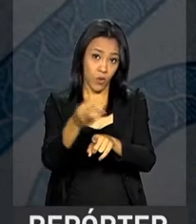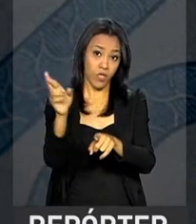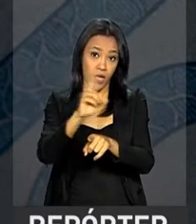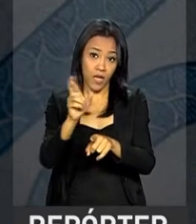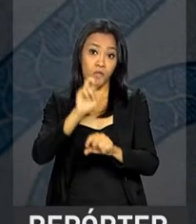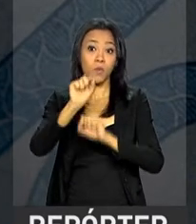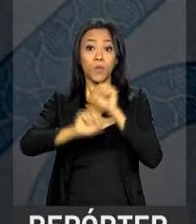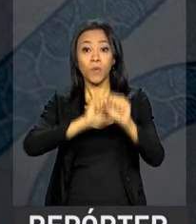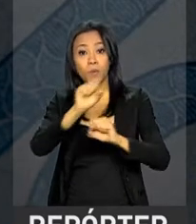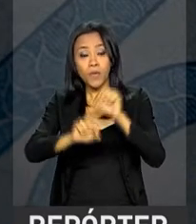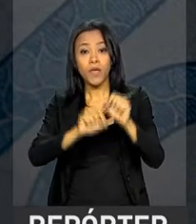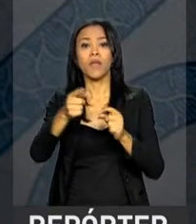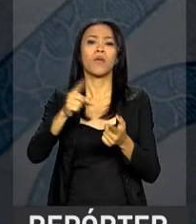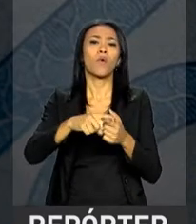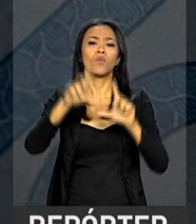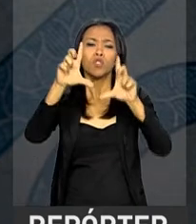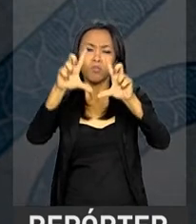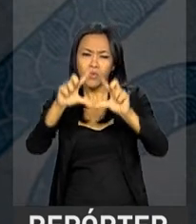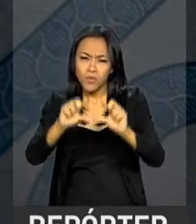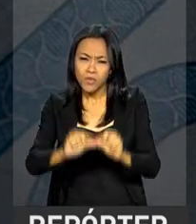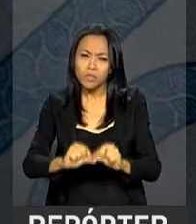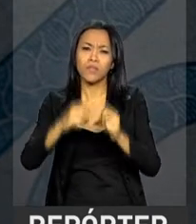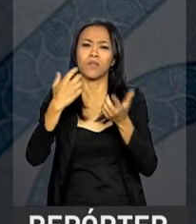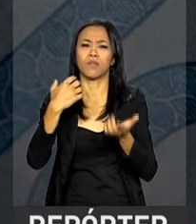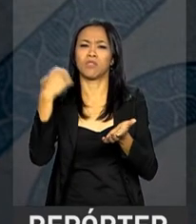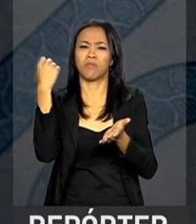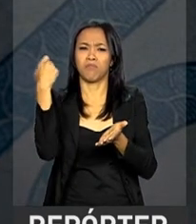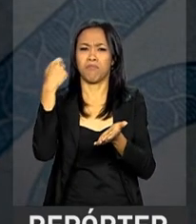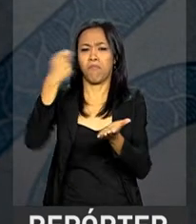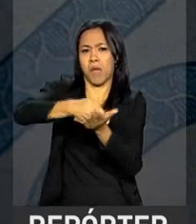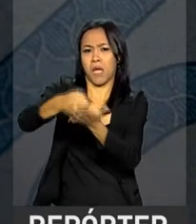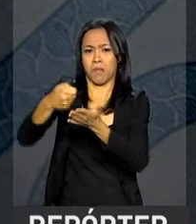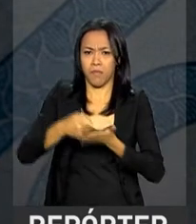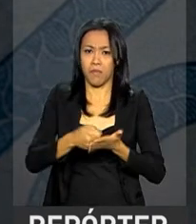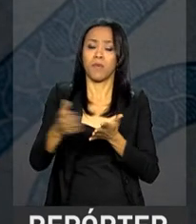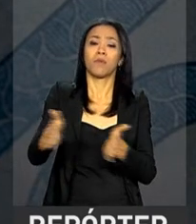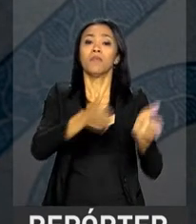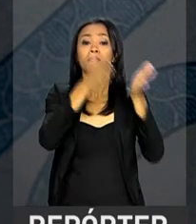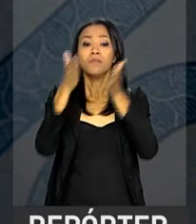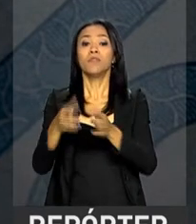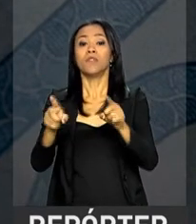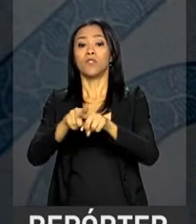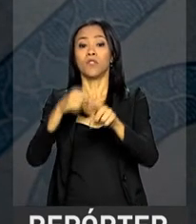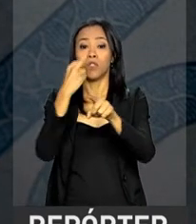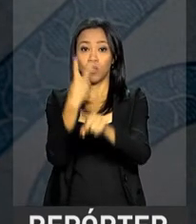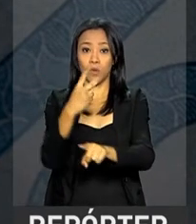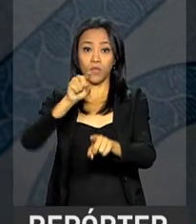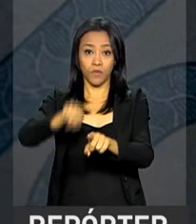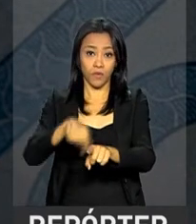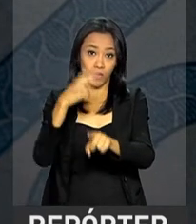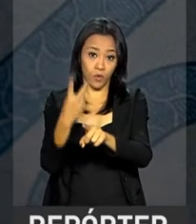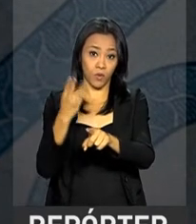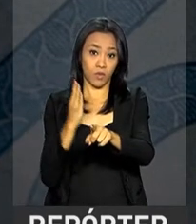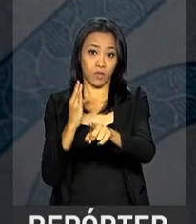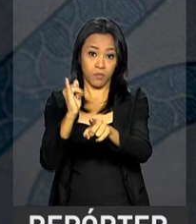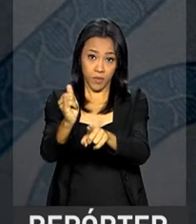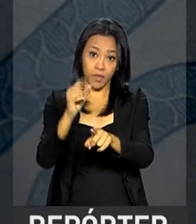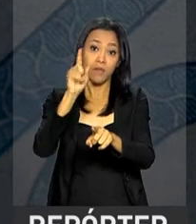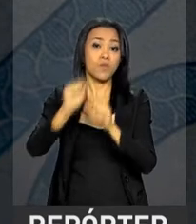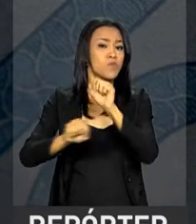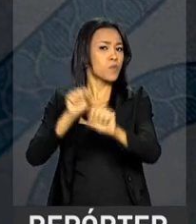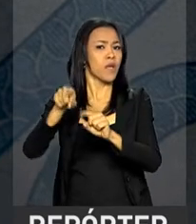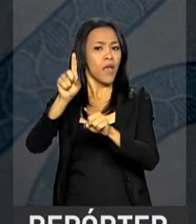a reoneração da folha de pagamentos das empresas. E 2 bilhões 200 milhões de reais com a elevação da